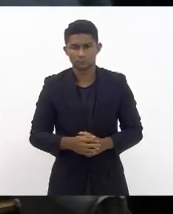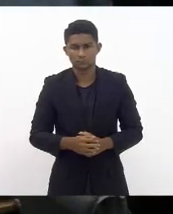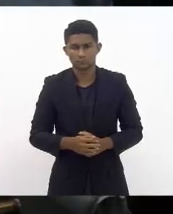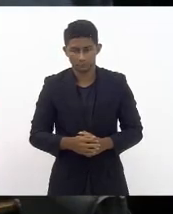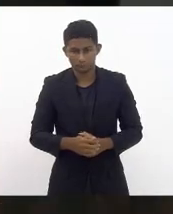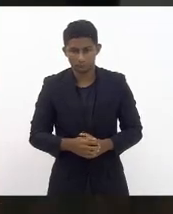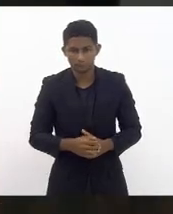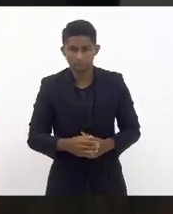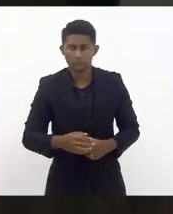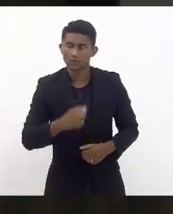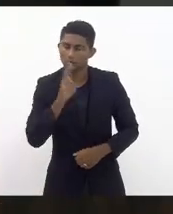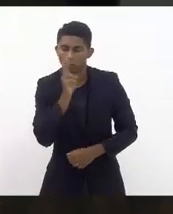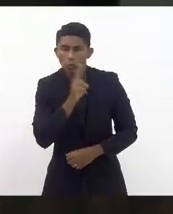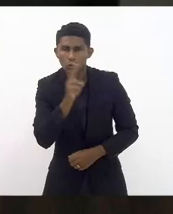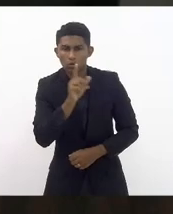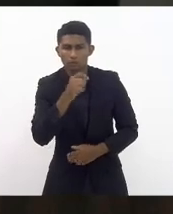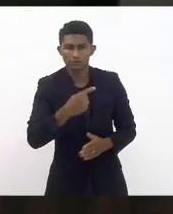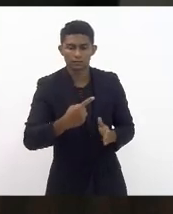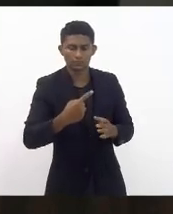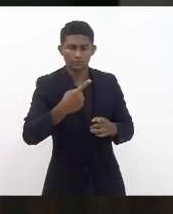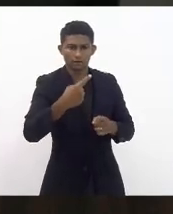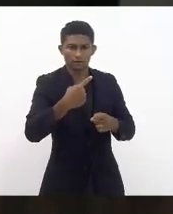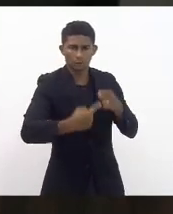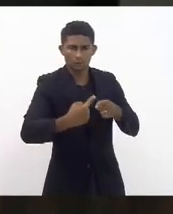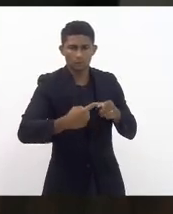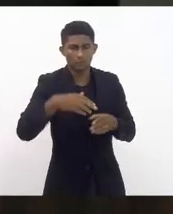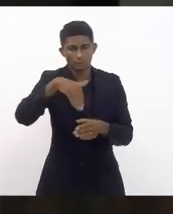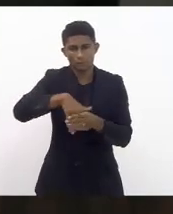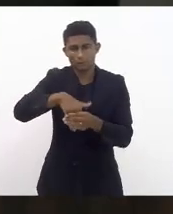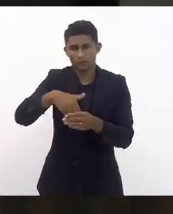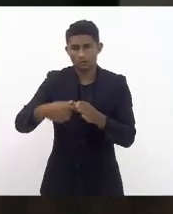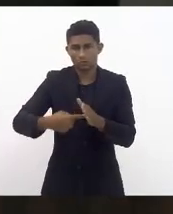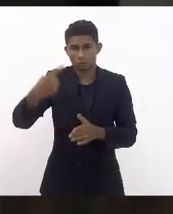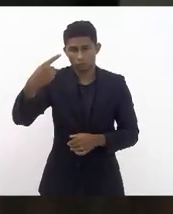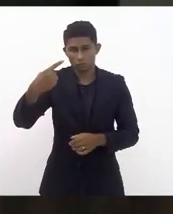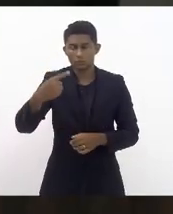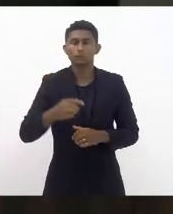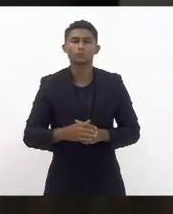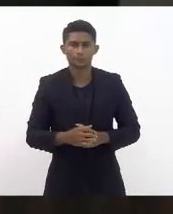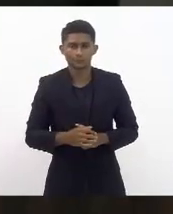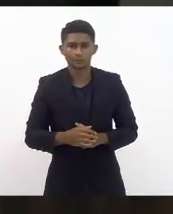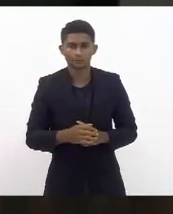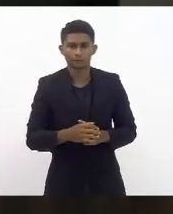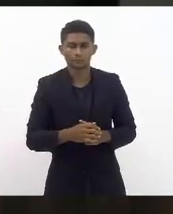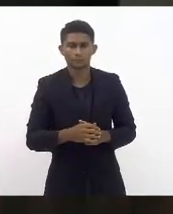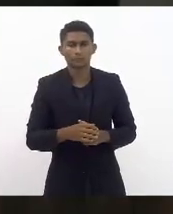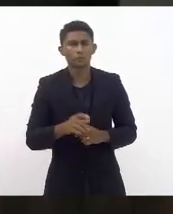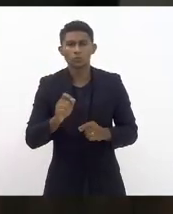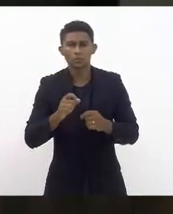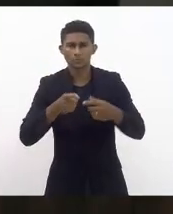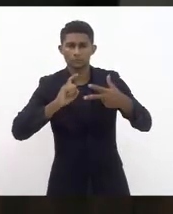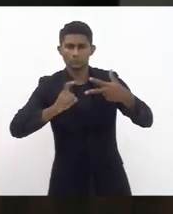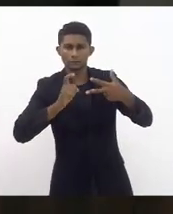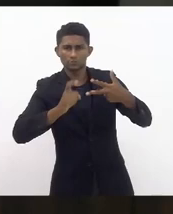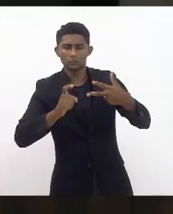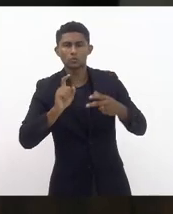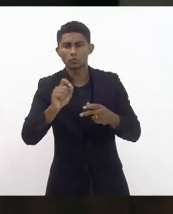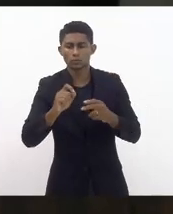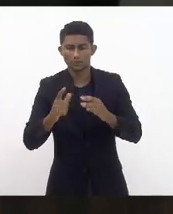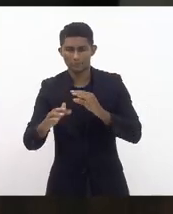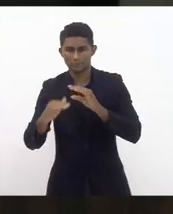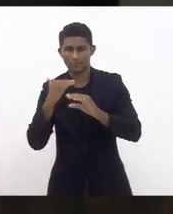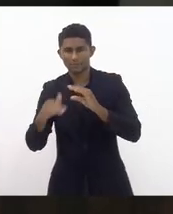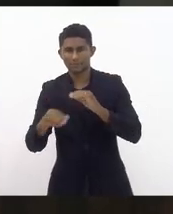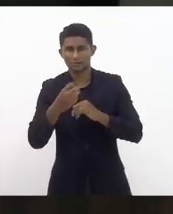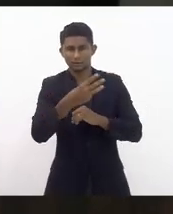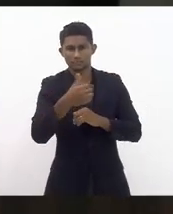Em regime de urgência, em votação, em discussão única, projeto de lei 5071 de 21, de autoria do Poder Executivo, mensagem 31